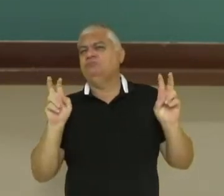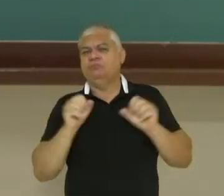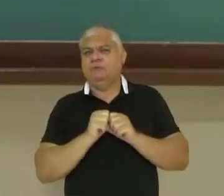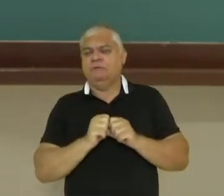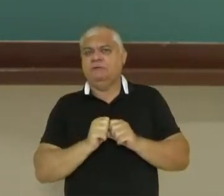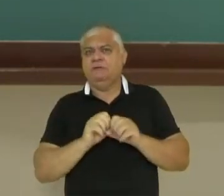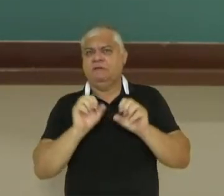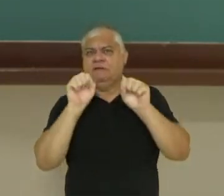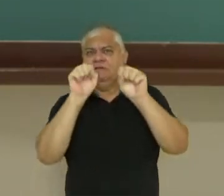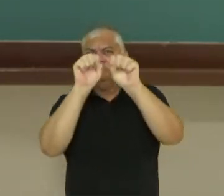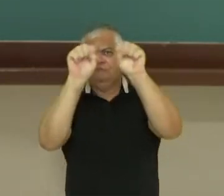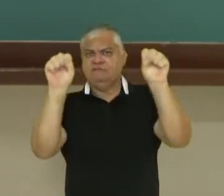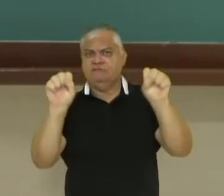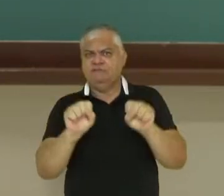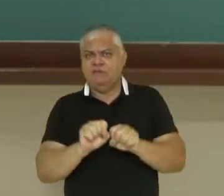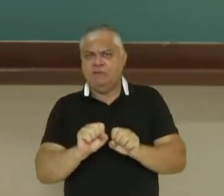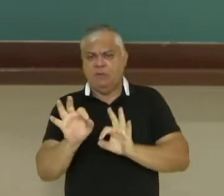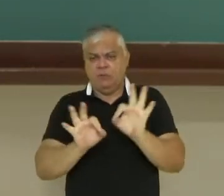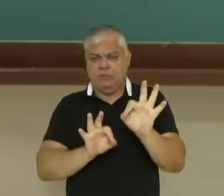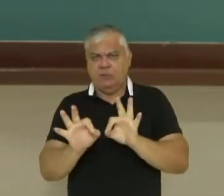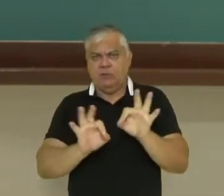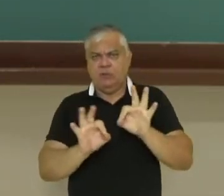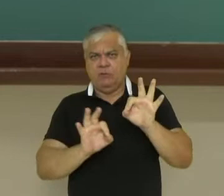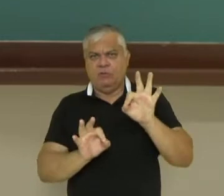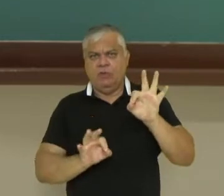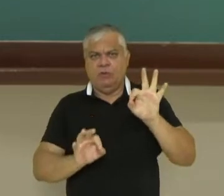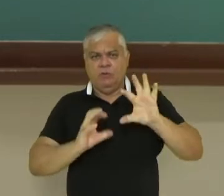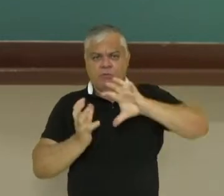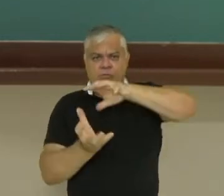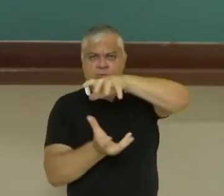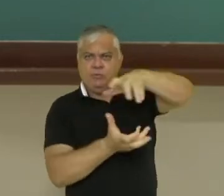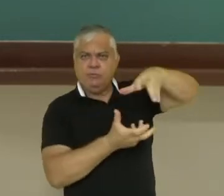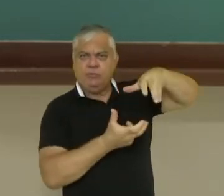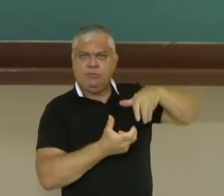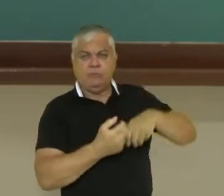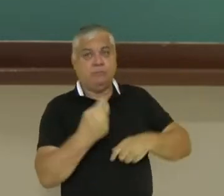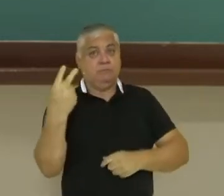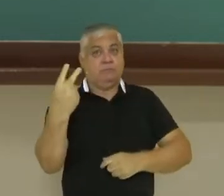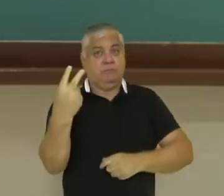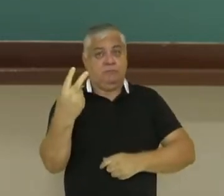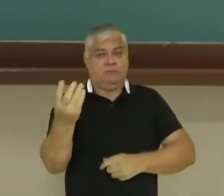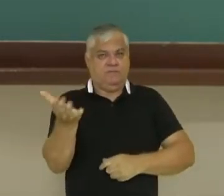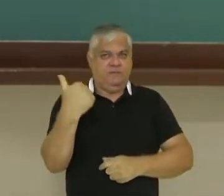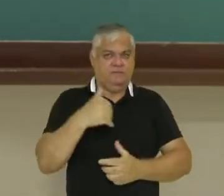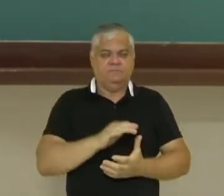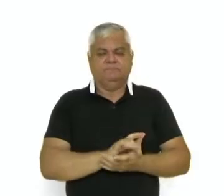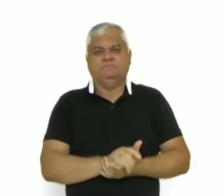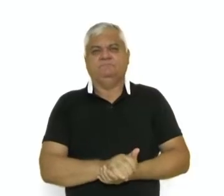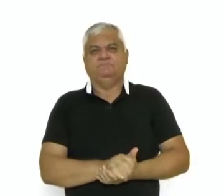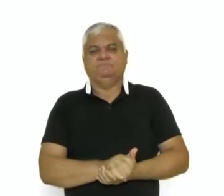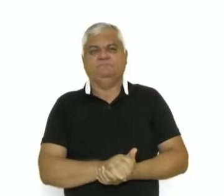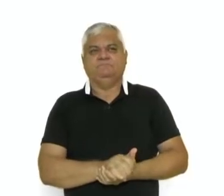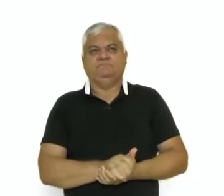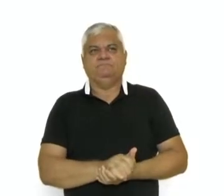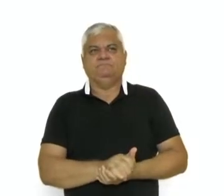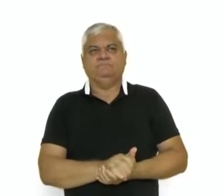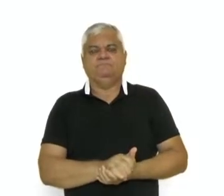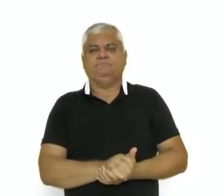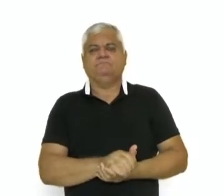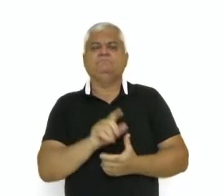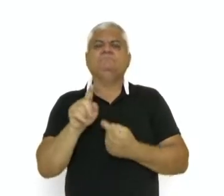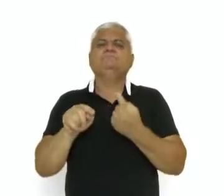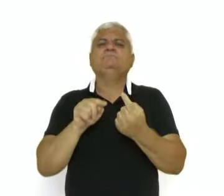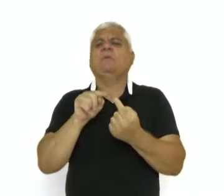sistema organizacional do universo, segunda parte. Vamos lá comigo, meus queridos. Bem, nosso